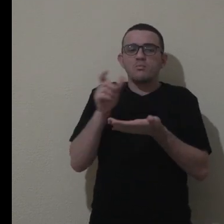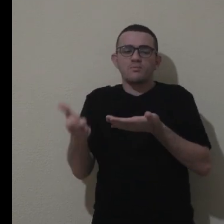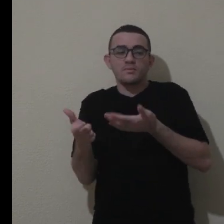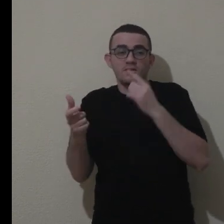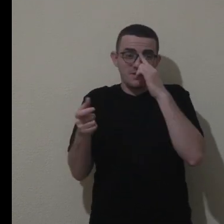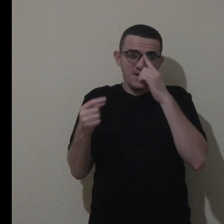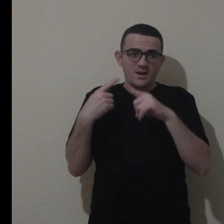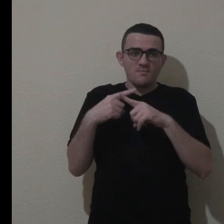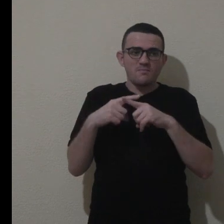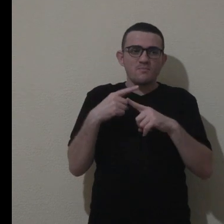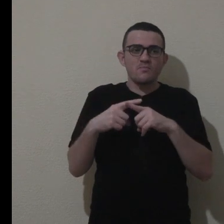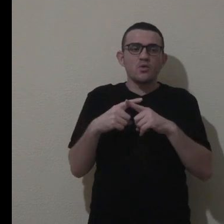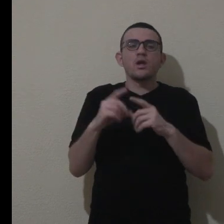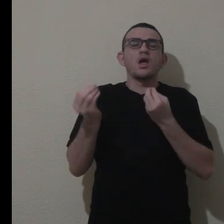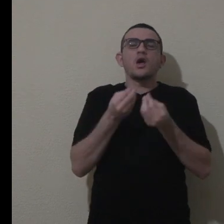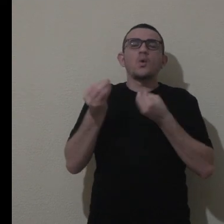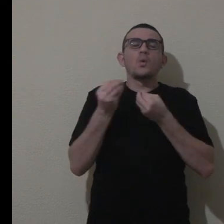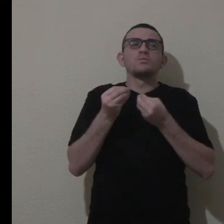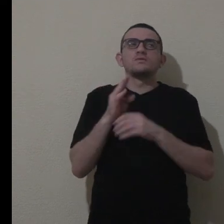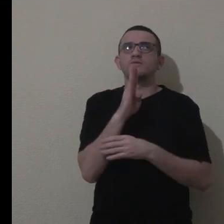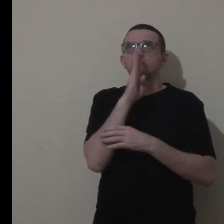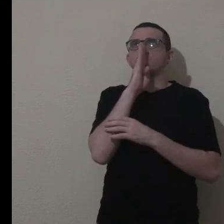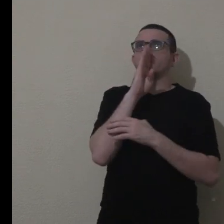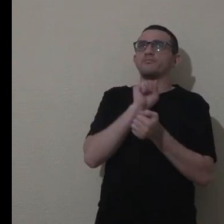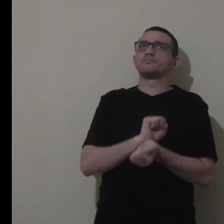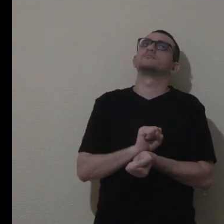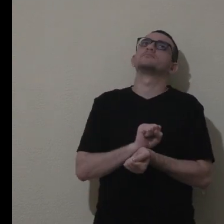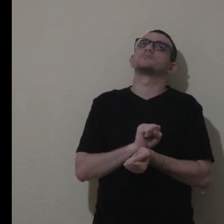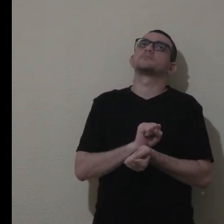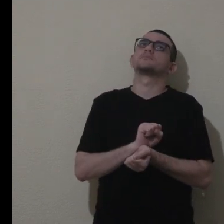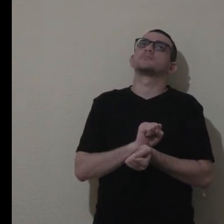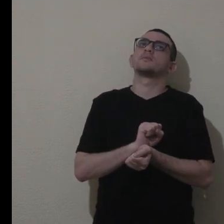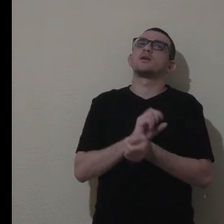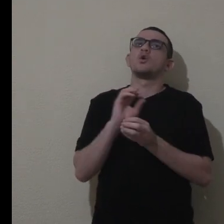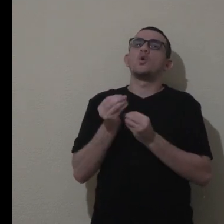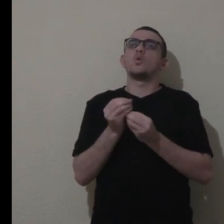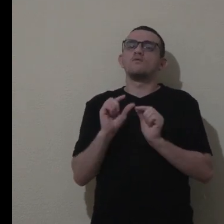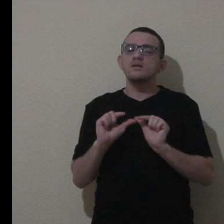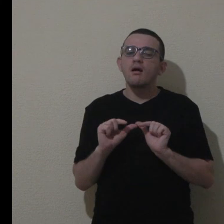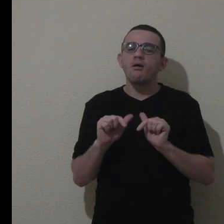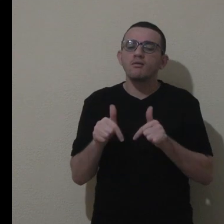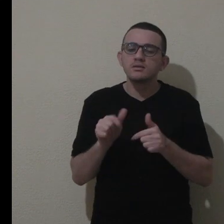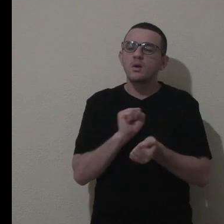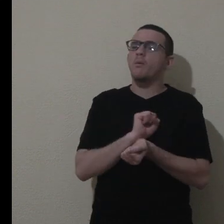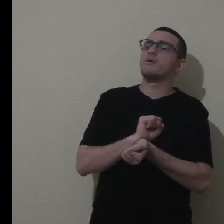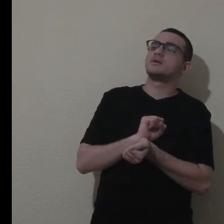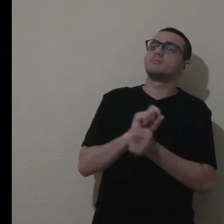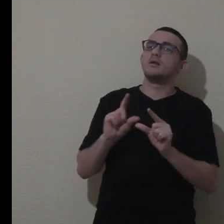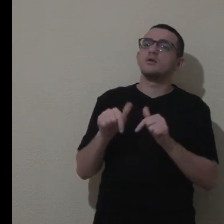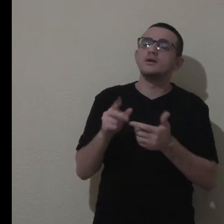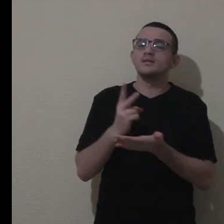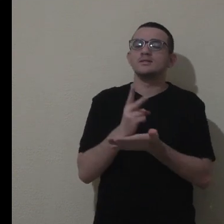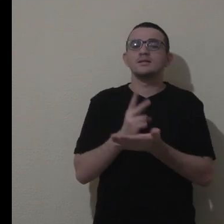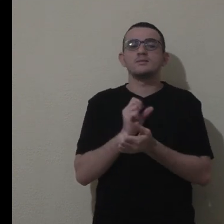mode, em que quando você está, digamos, em ponto morto, né, esperando engajar numa determinada função, você está sempre